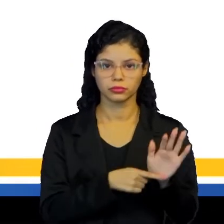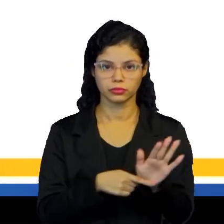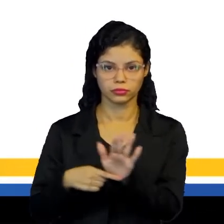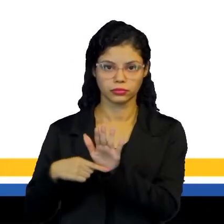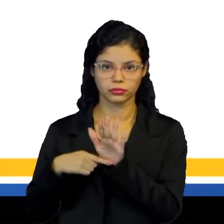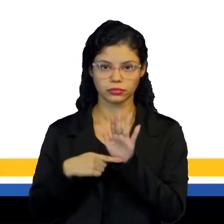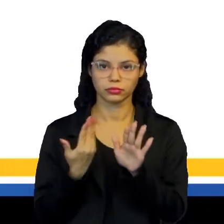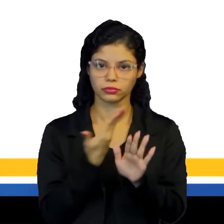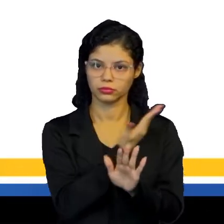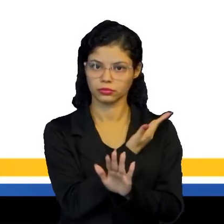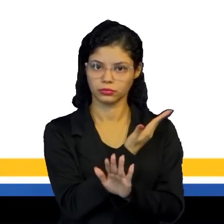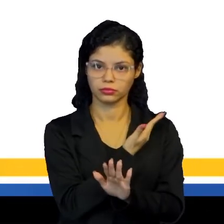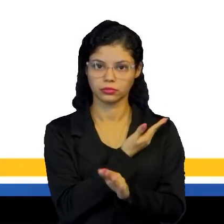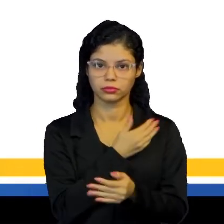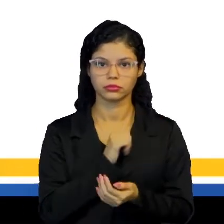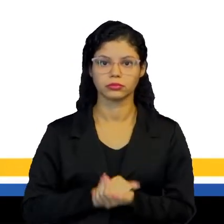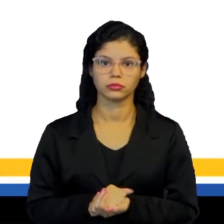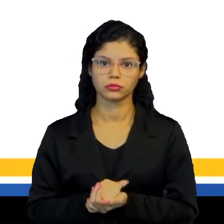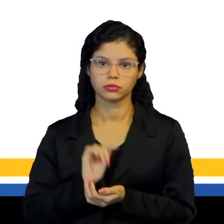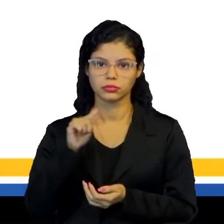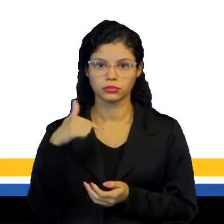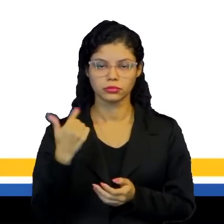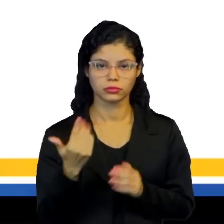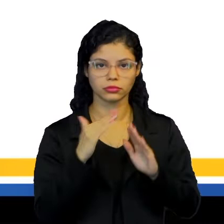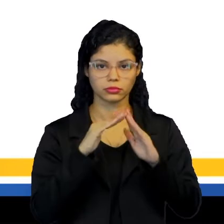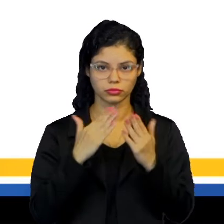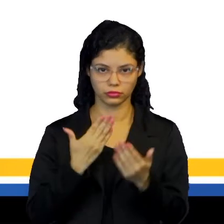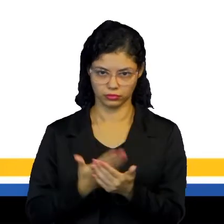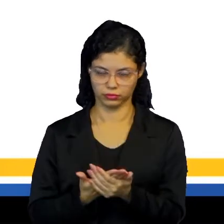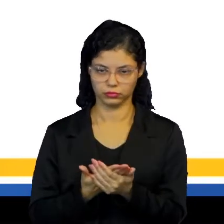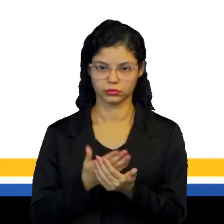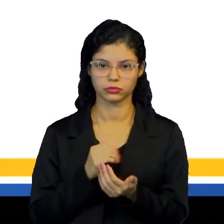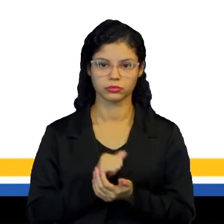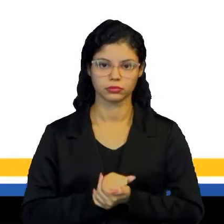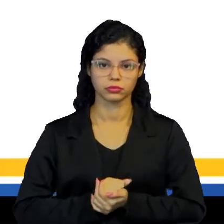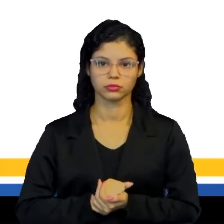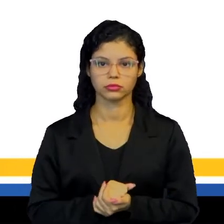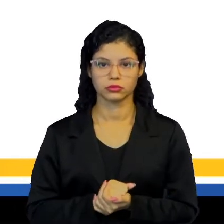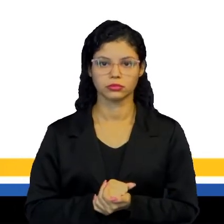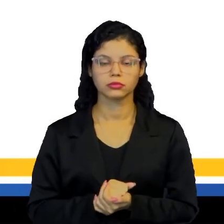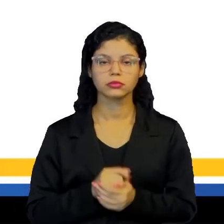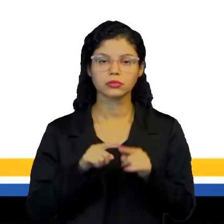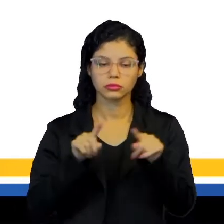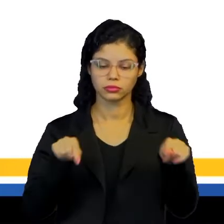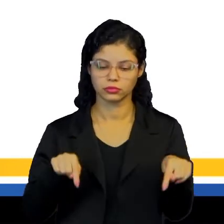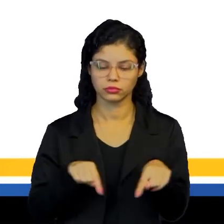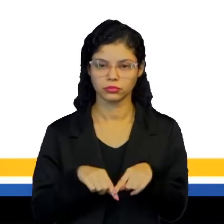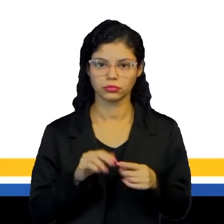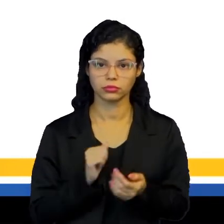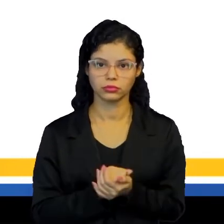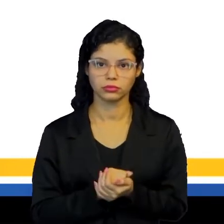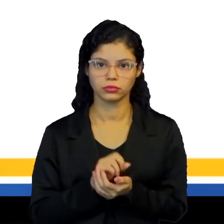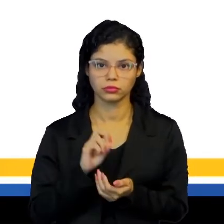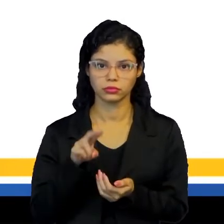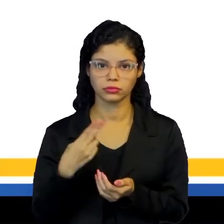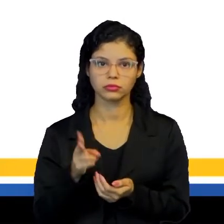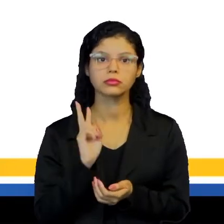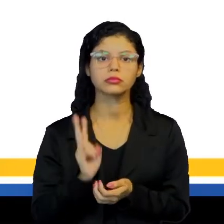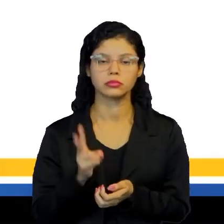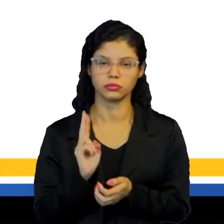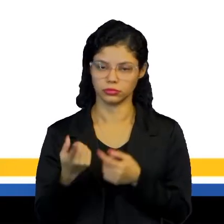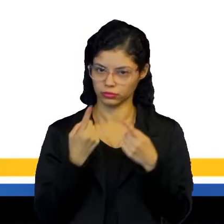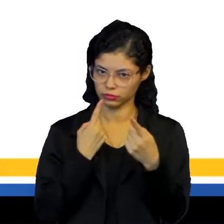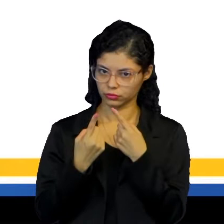podem ser mostrados aos colegas, a outras turmas da escola ou mesmo